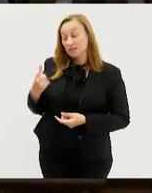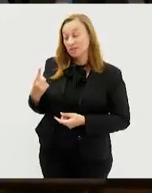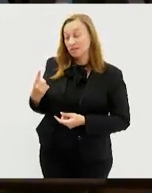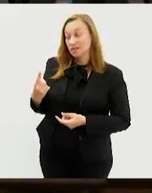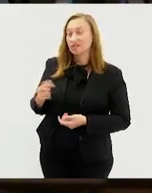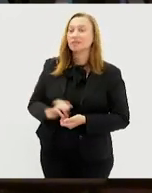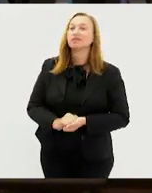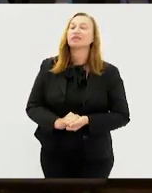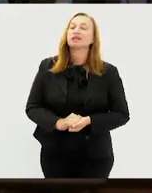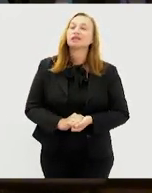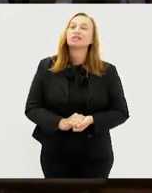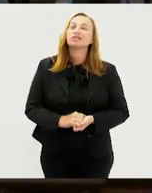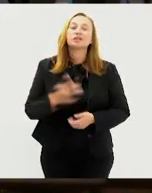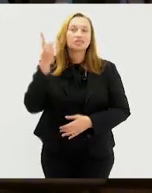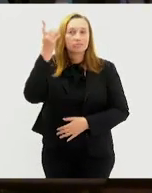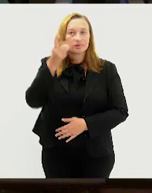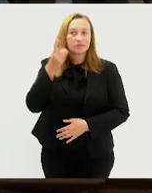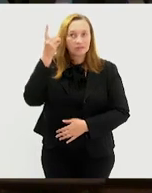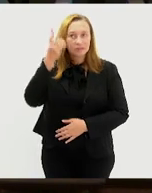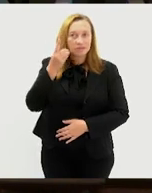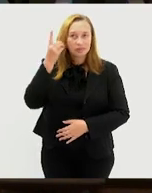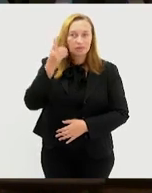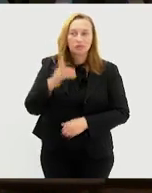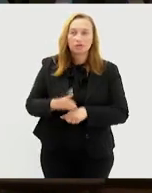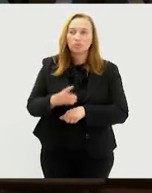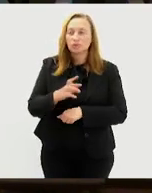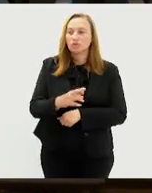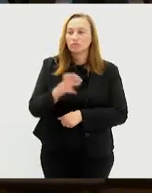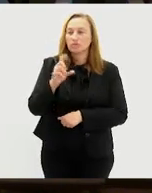autoria do deputado Dr dealto